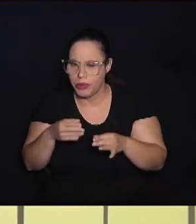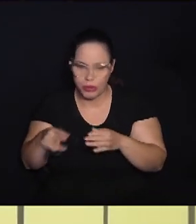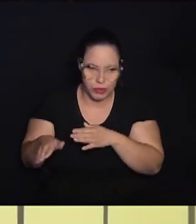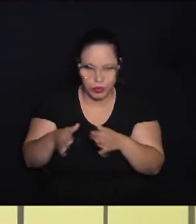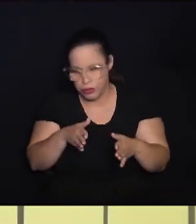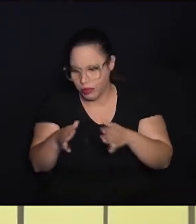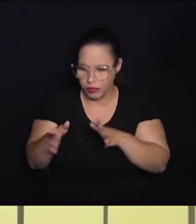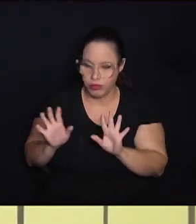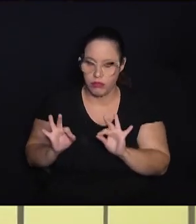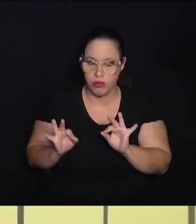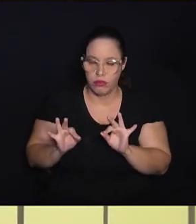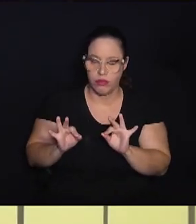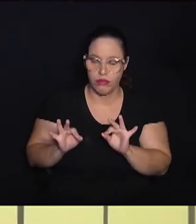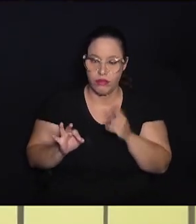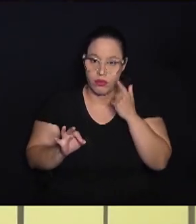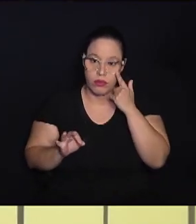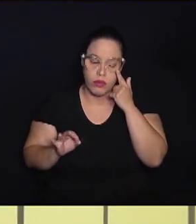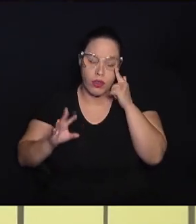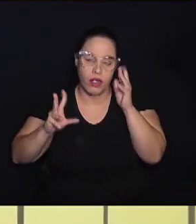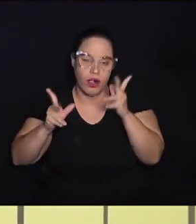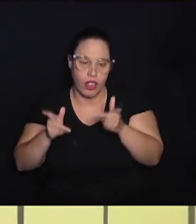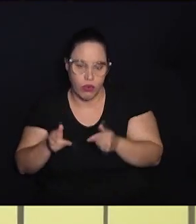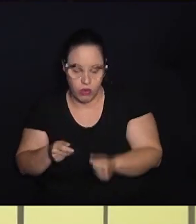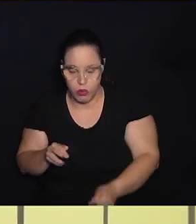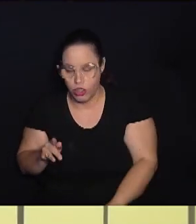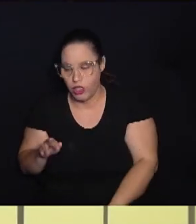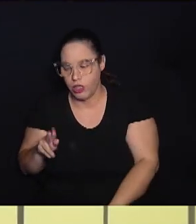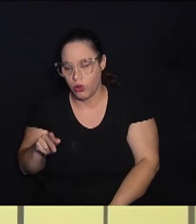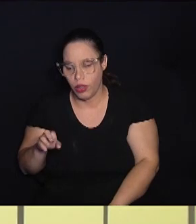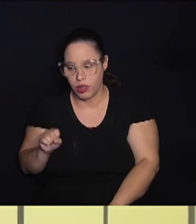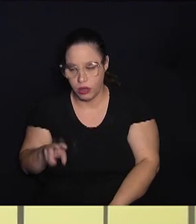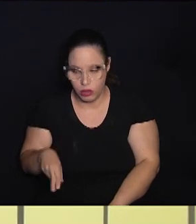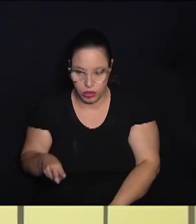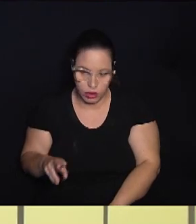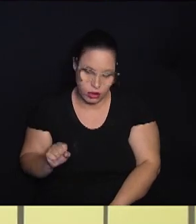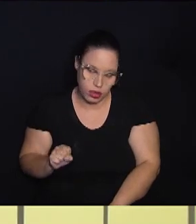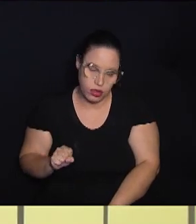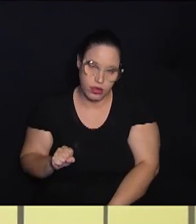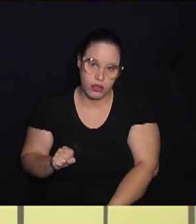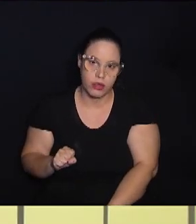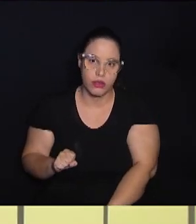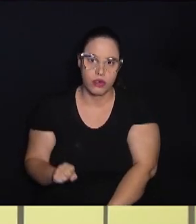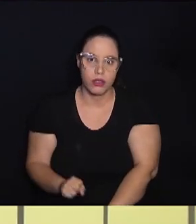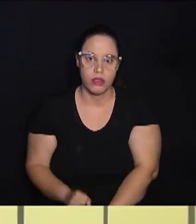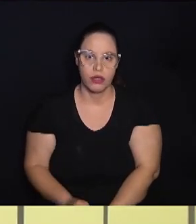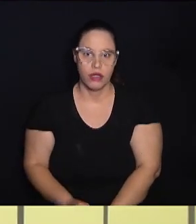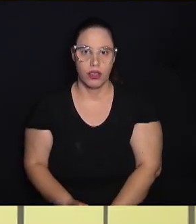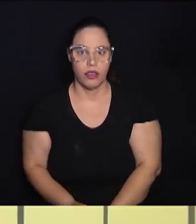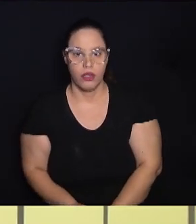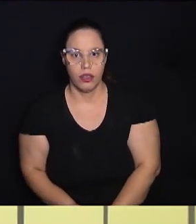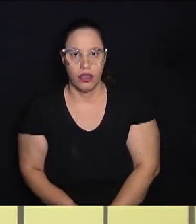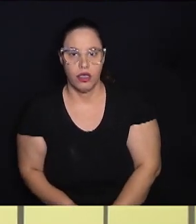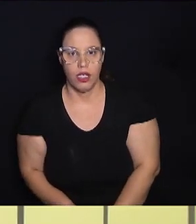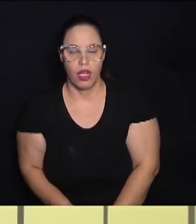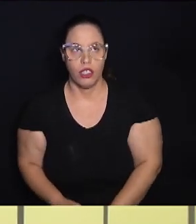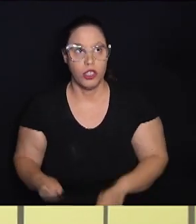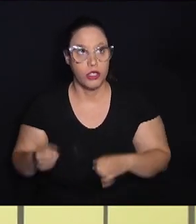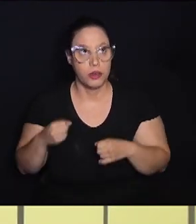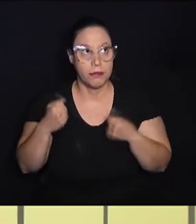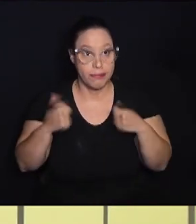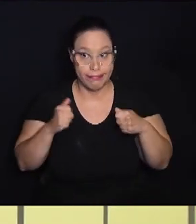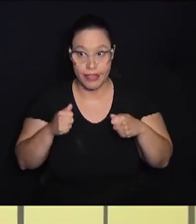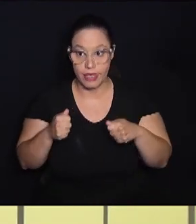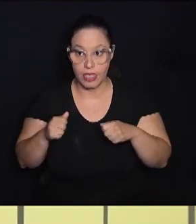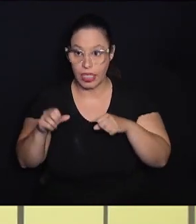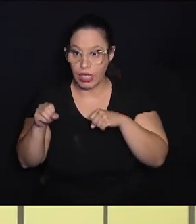grande e então as formas de linguagem Elas têm certas Convenções que a gente precisa educar as pessoas A a